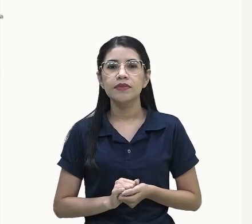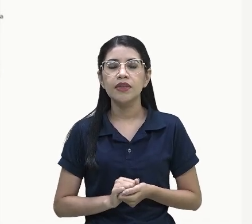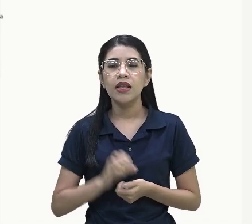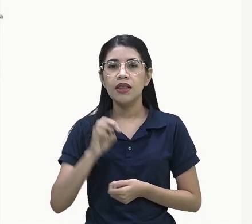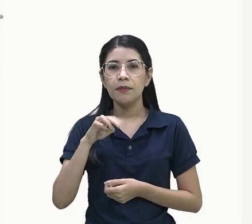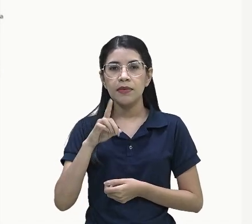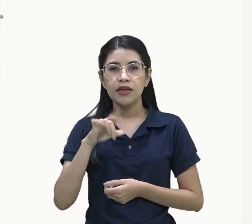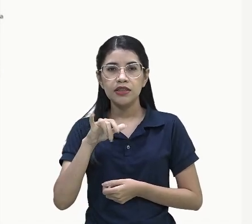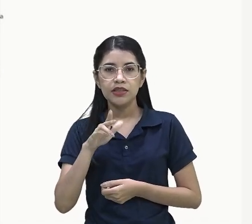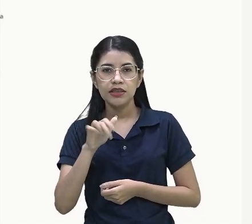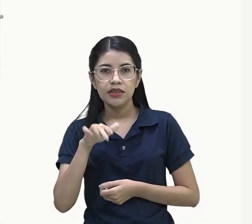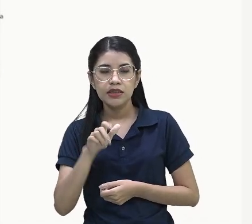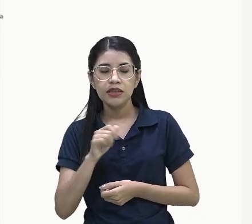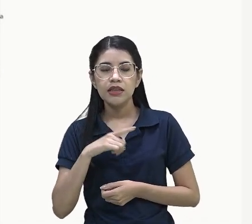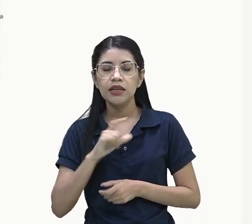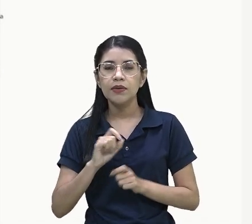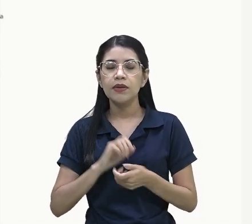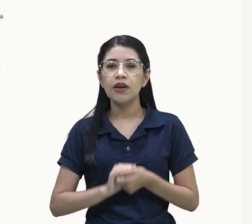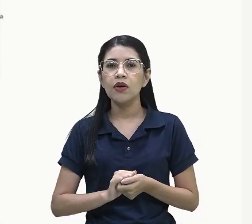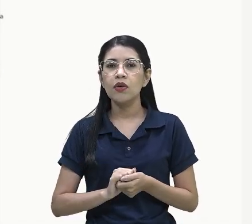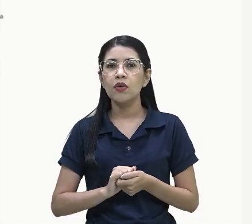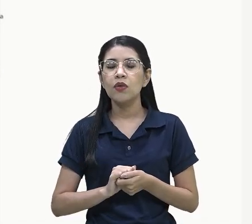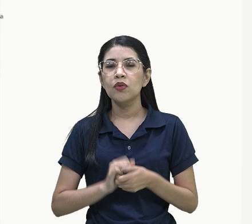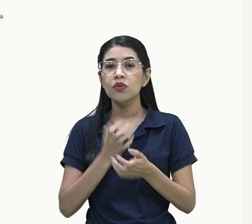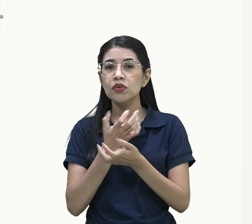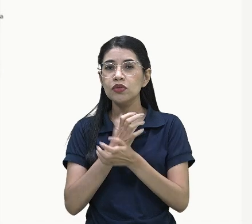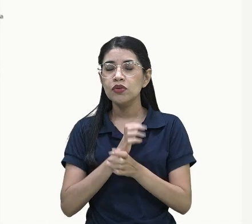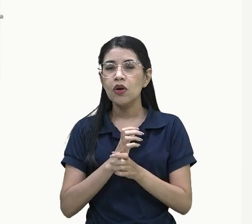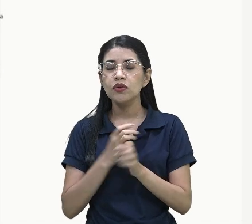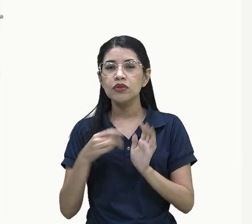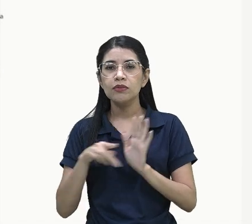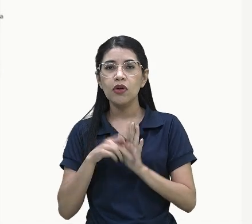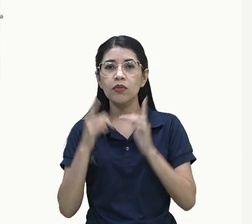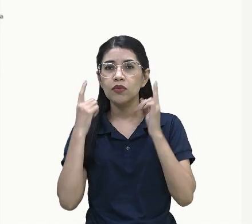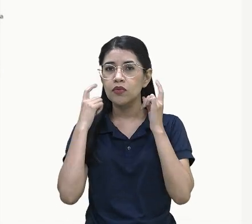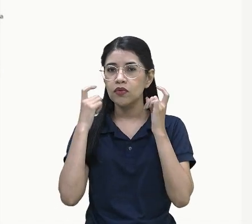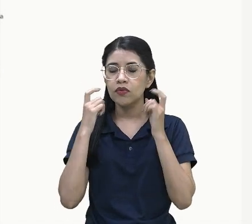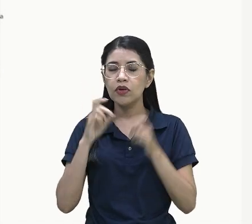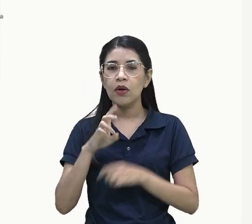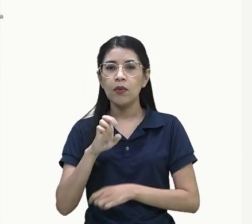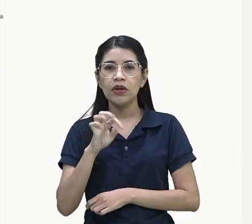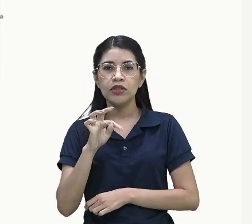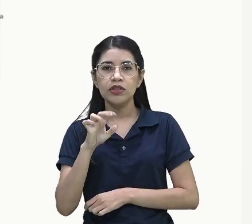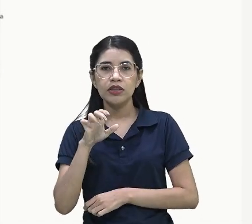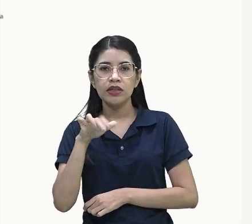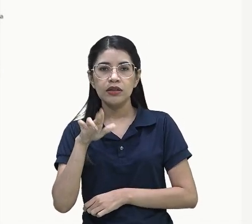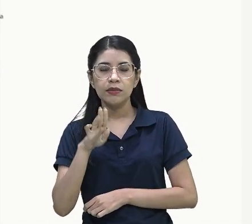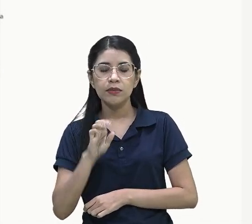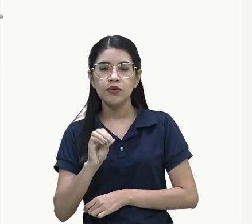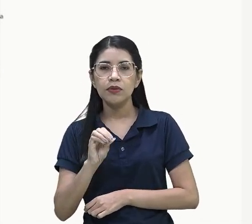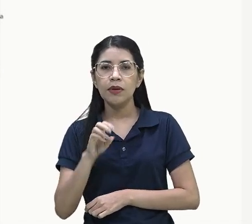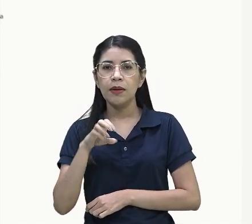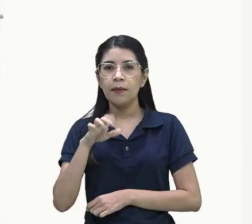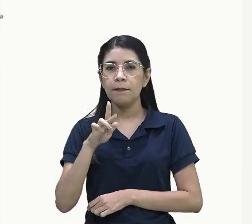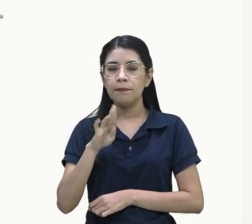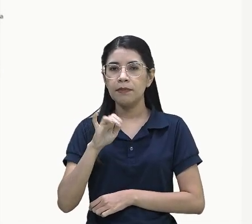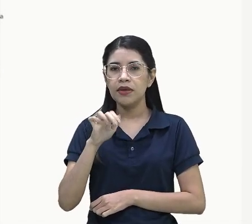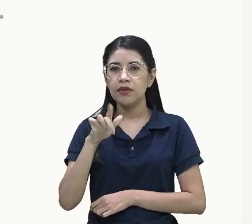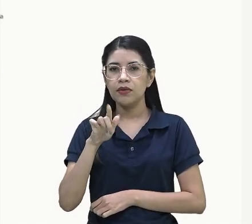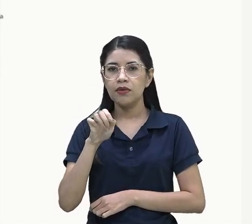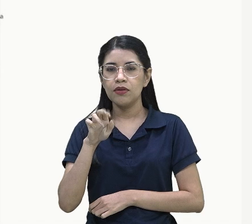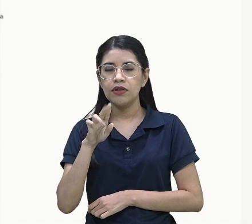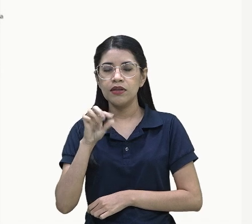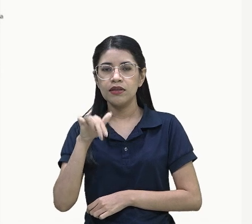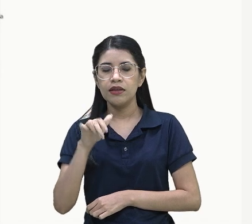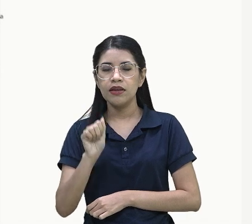nós vamos ter aí os ossículos auditivos, né, que são conhecidos como estribo, bigorna e martelo. E aí esses sinais